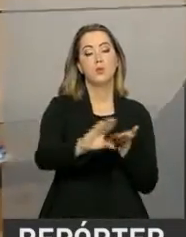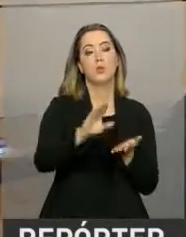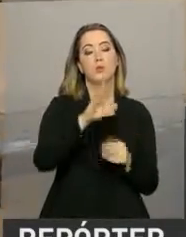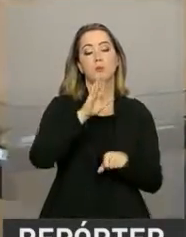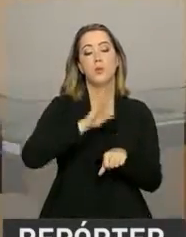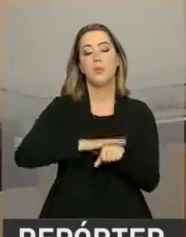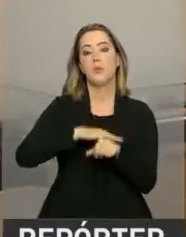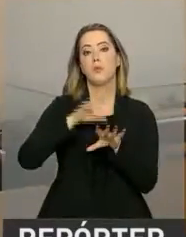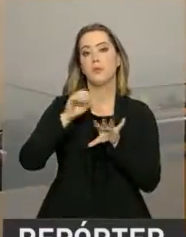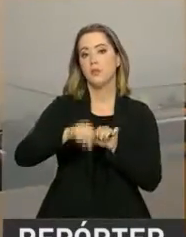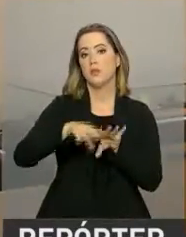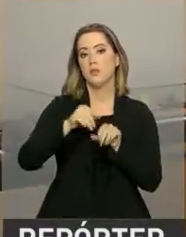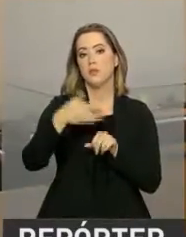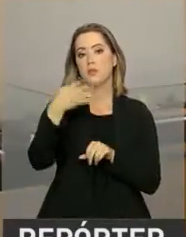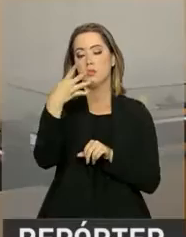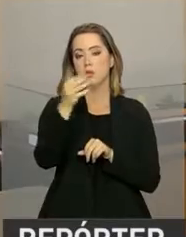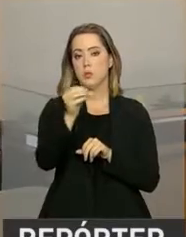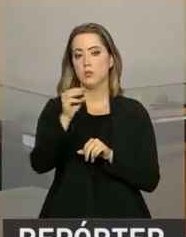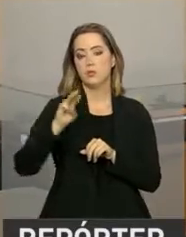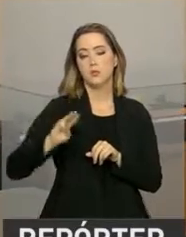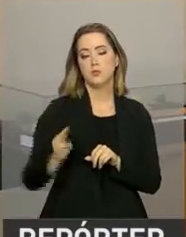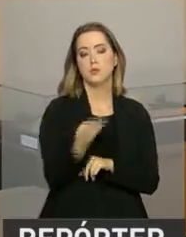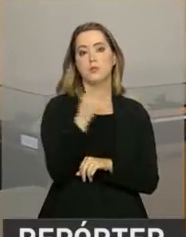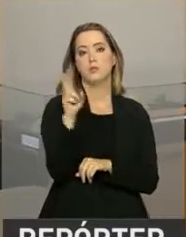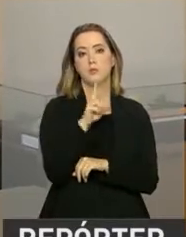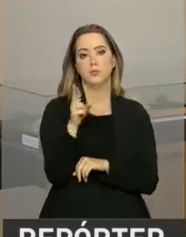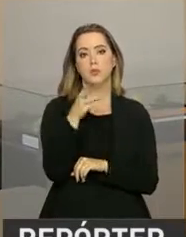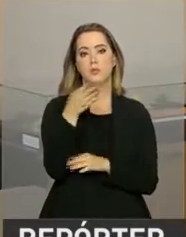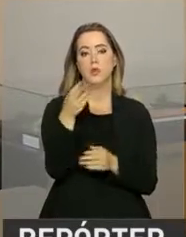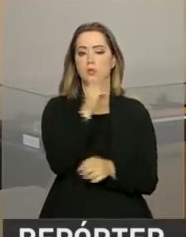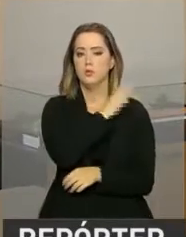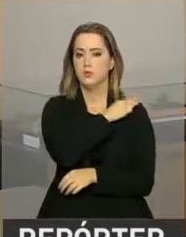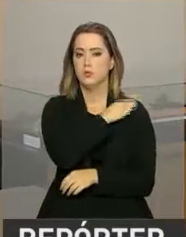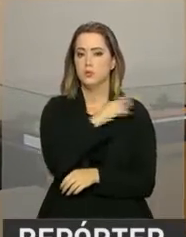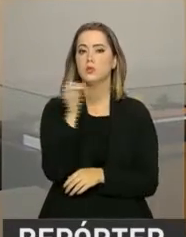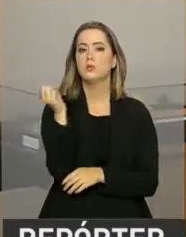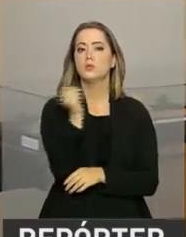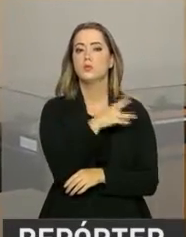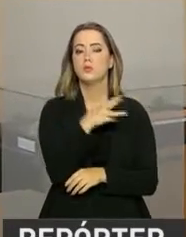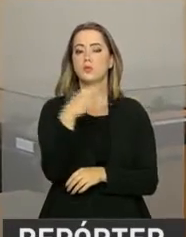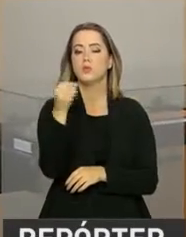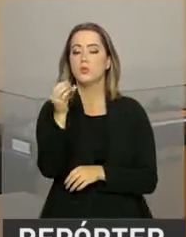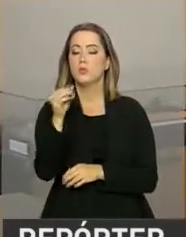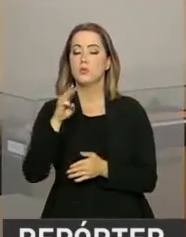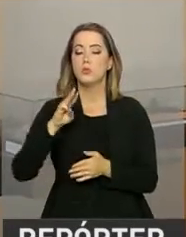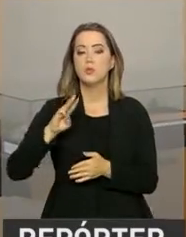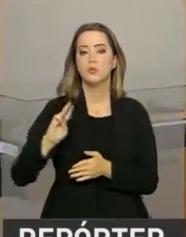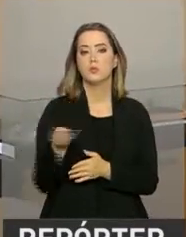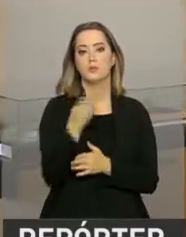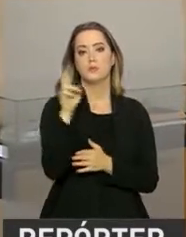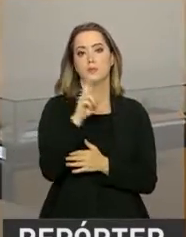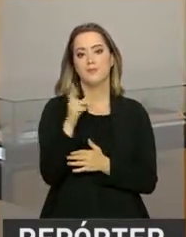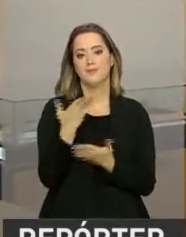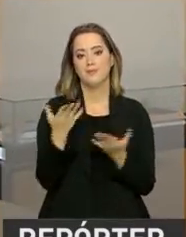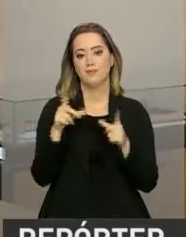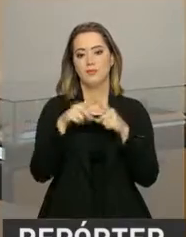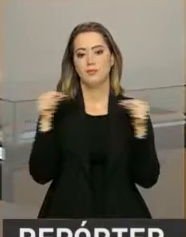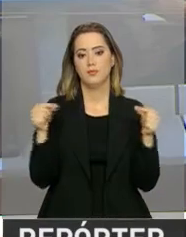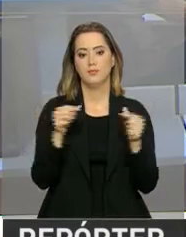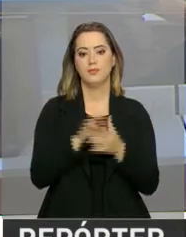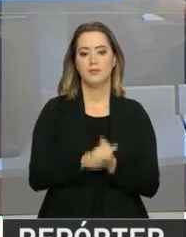Mais Educação será de 400 milhões de reais. Já no ensino médio inovador, são 300 milhões de reais. De Brasília, Beatriz